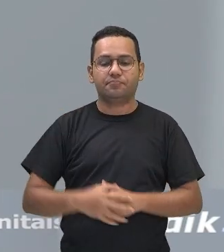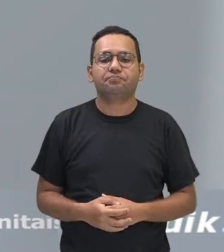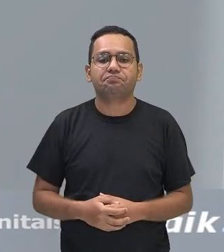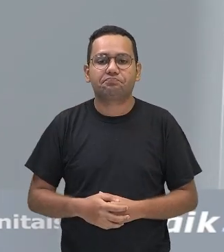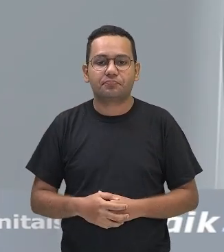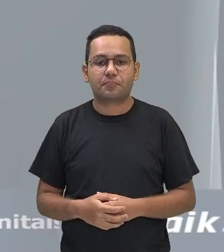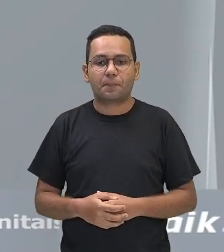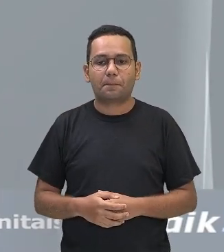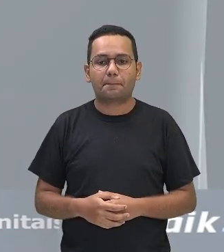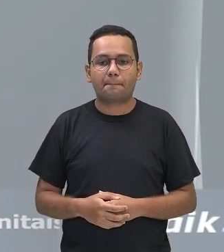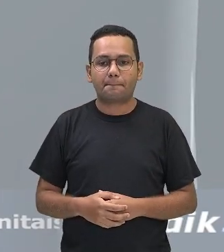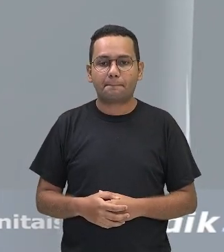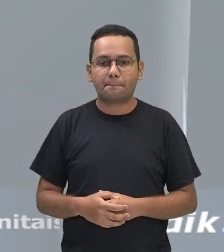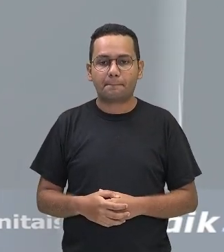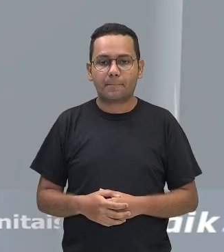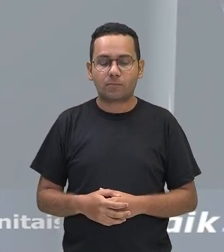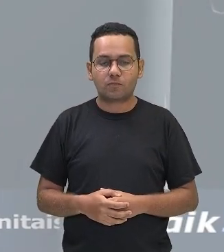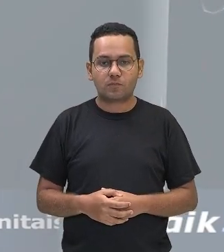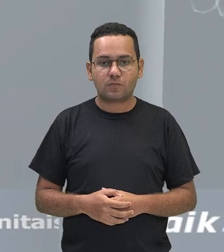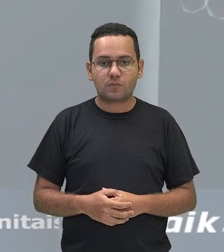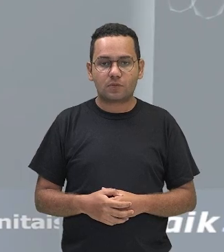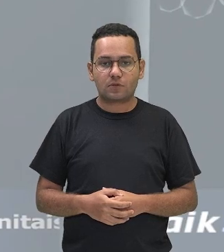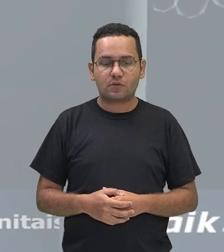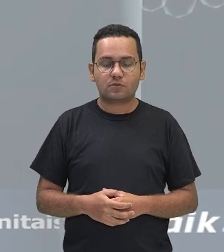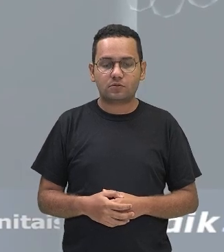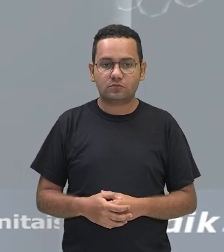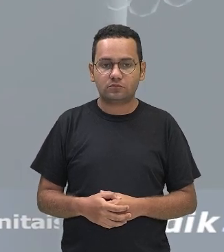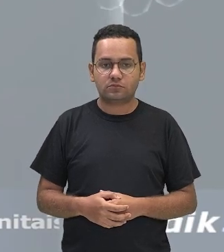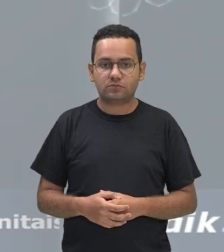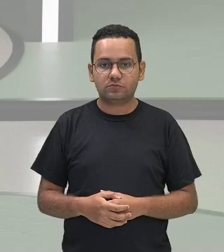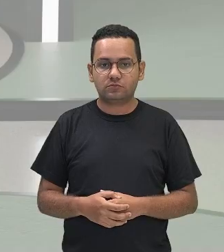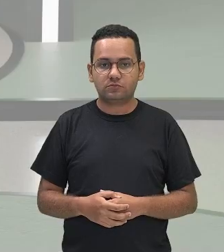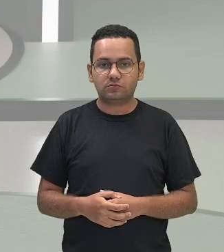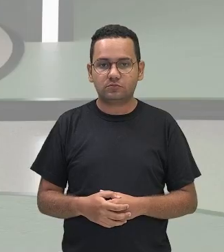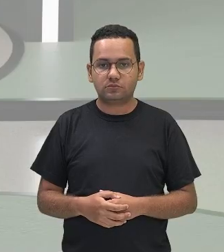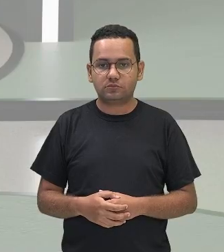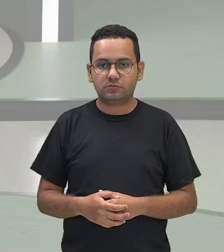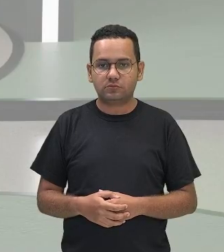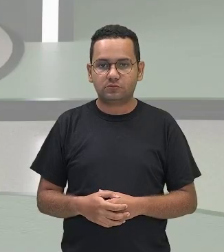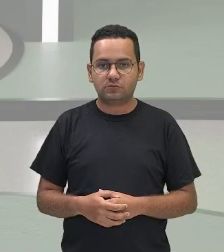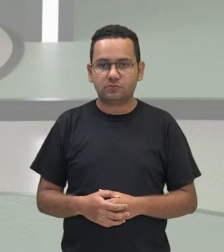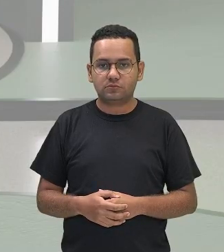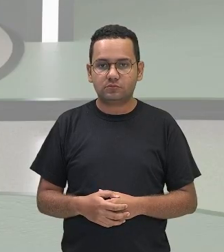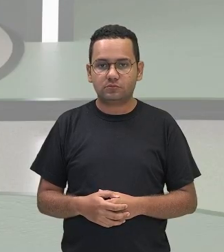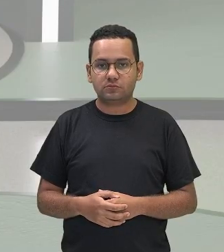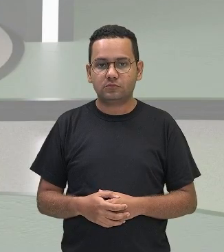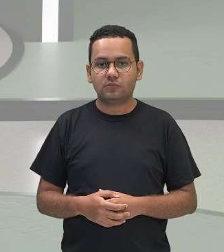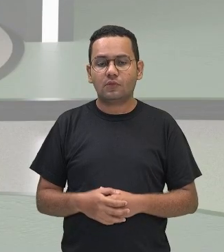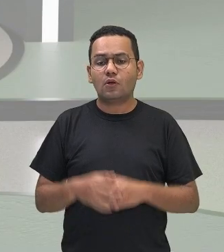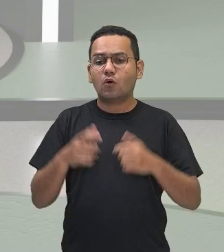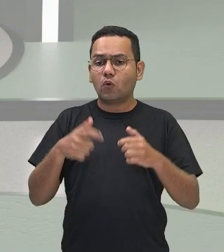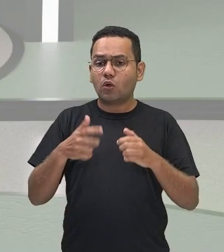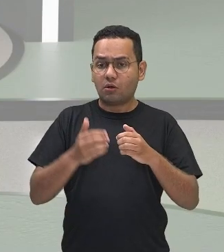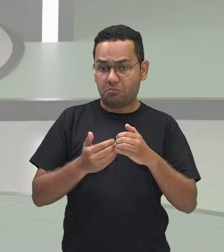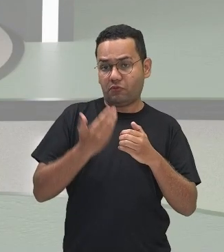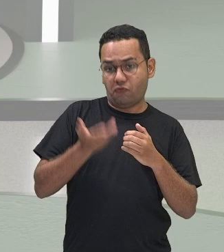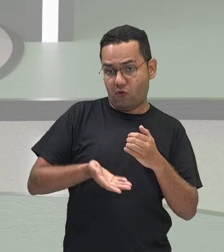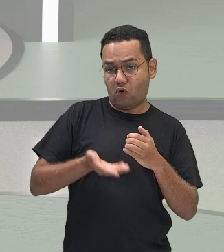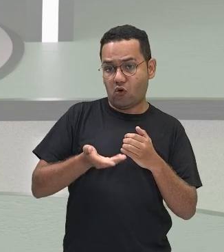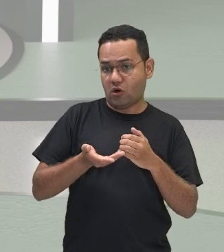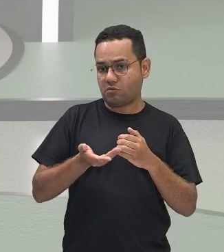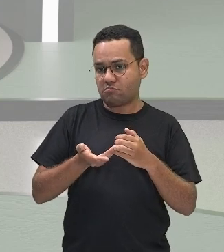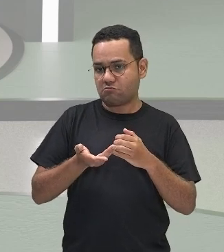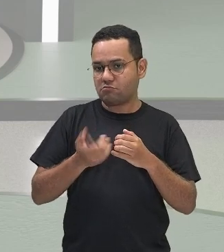ficam dentro do escroto, que é uma bolsa de pele, e a localização deles externamente ao corpo, né, não está